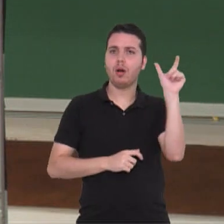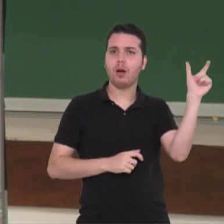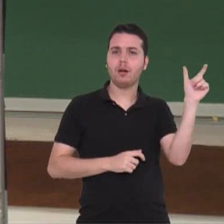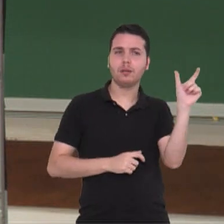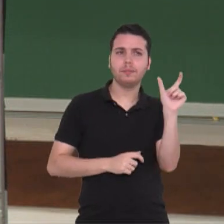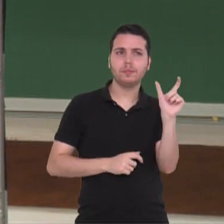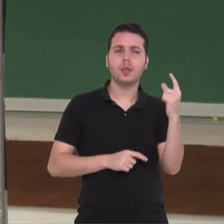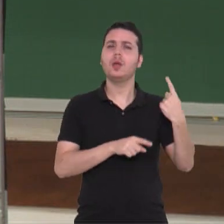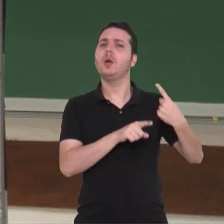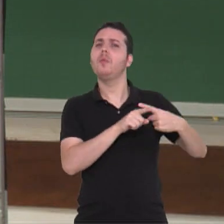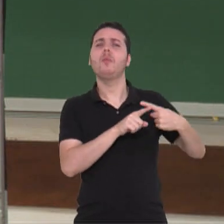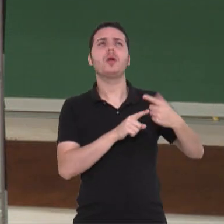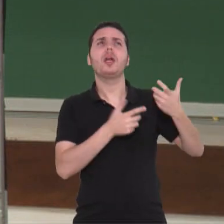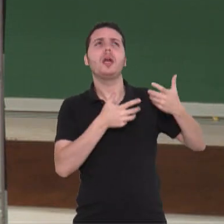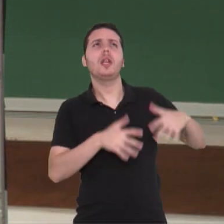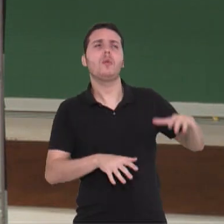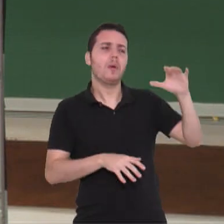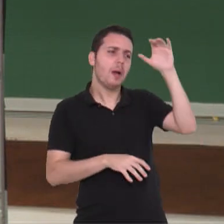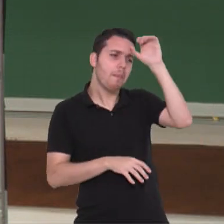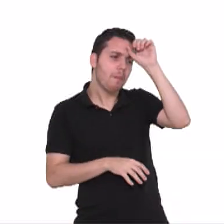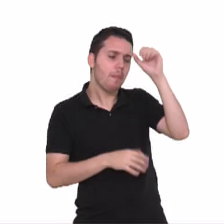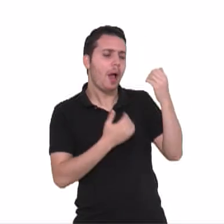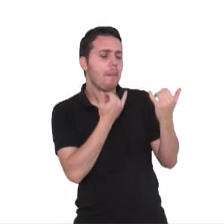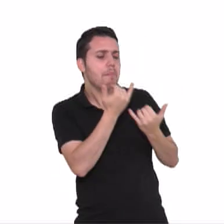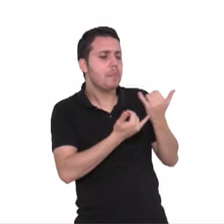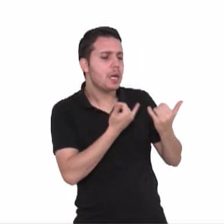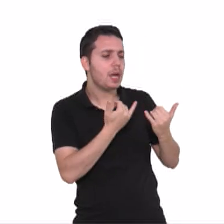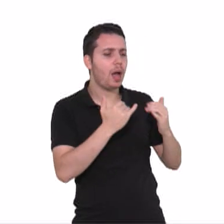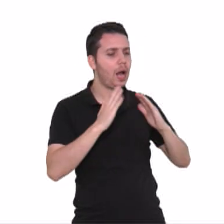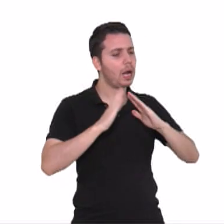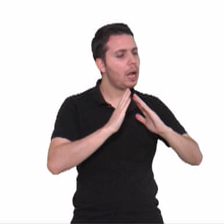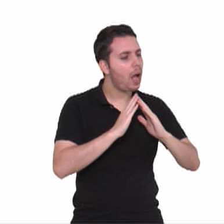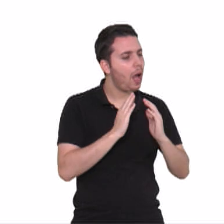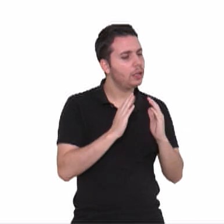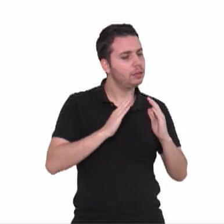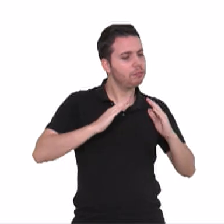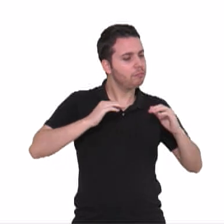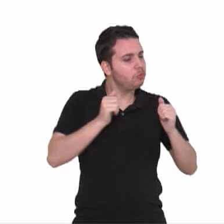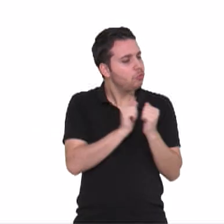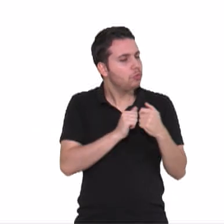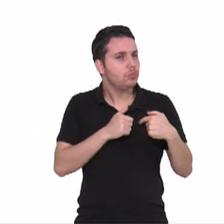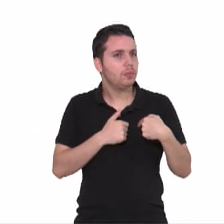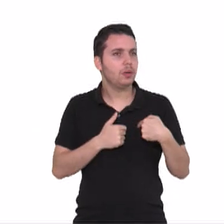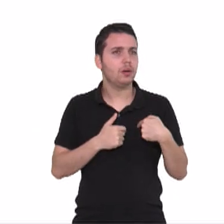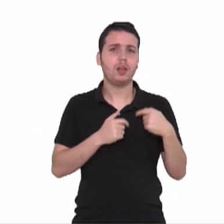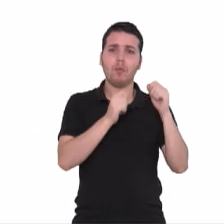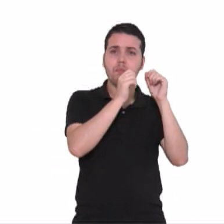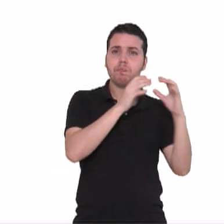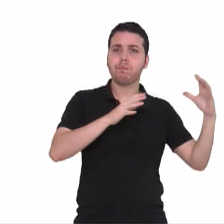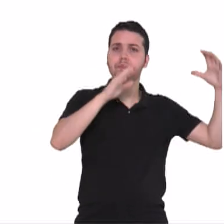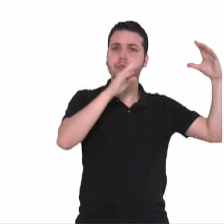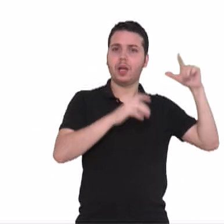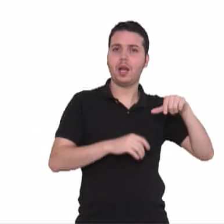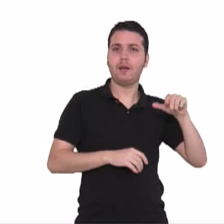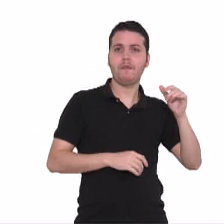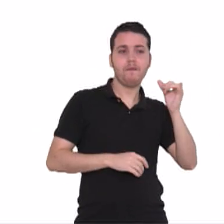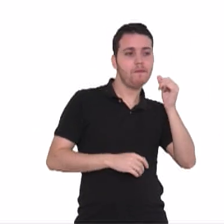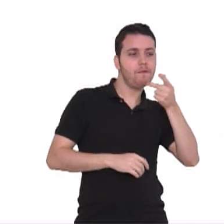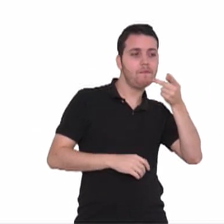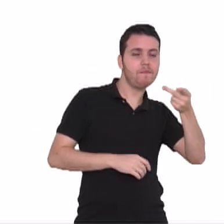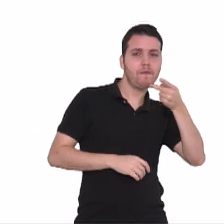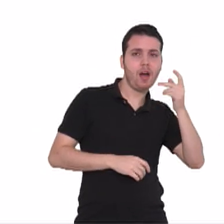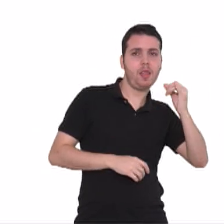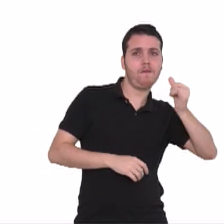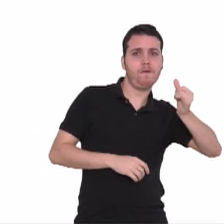mais brincar de casinha comigo, Cebolinha? É uma fala. Então o que representa a fala? O balão está representando a fala.